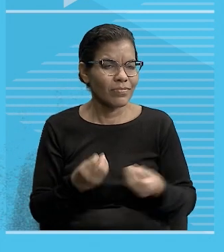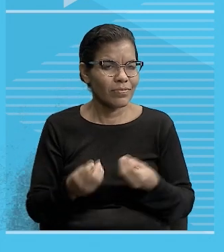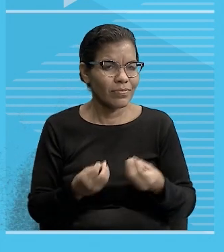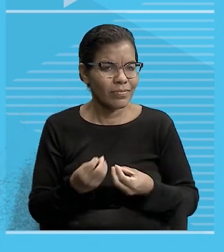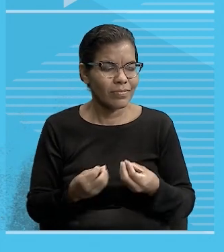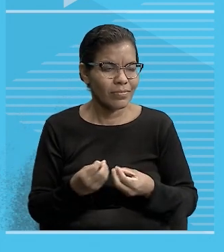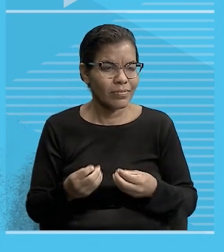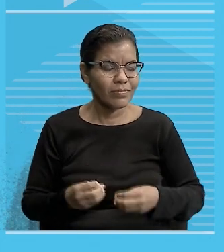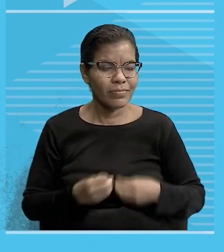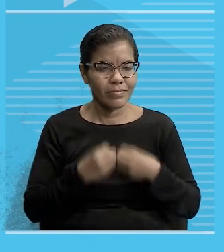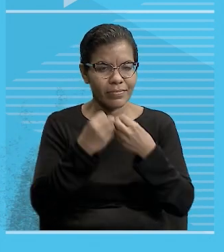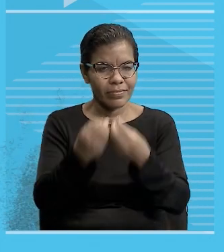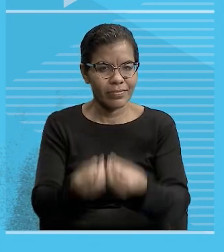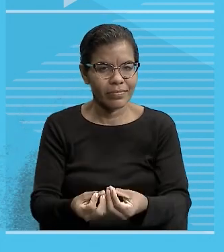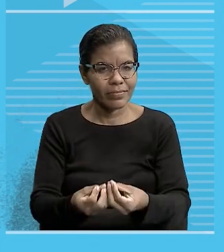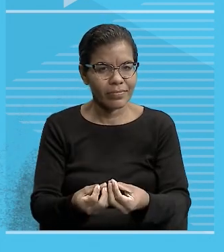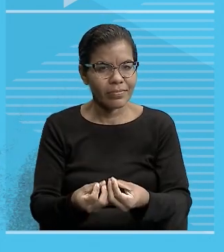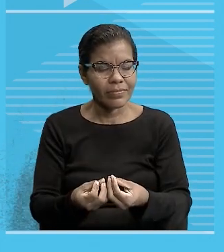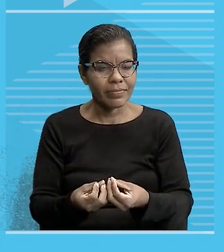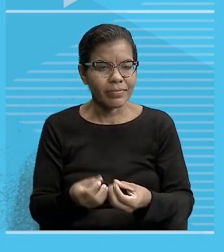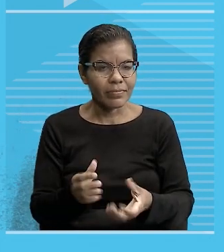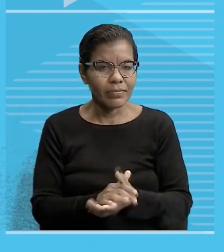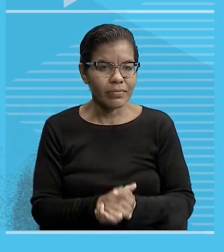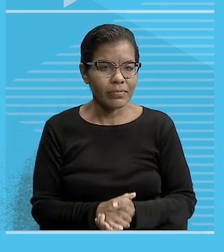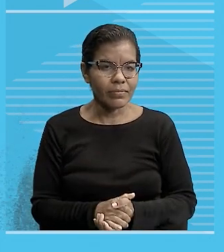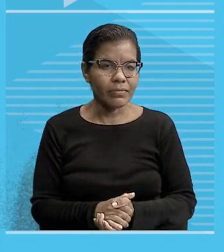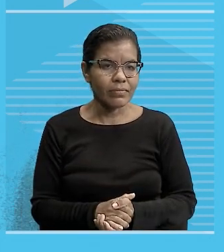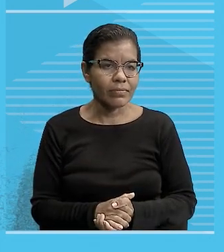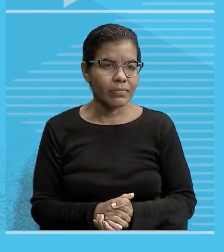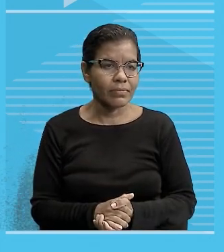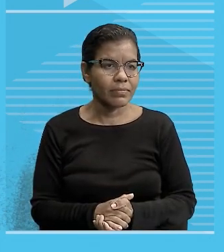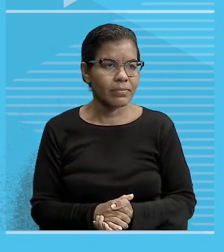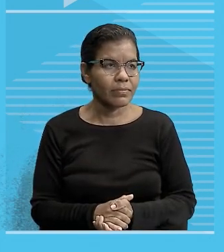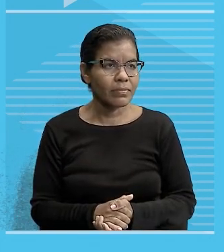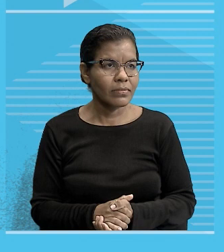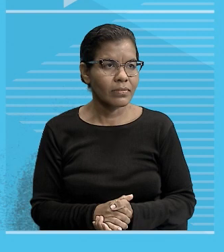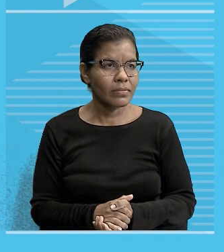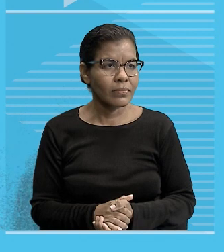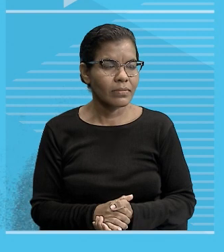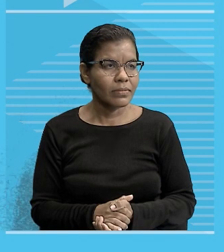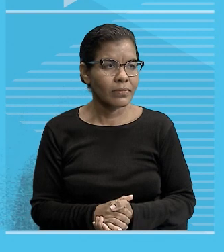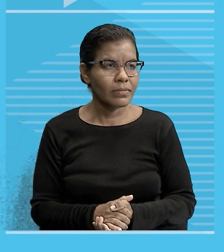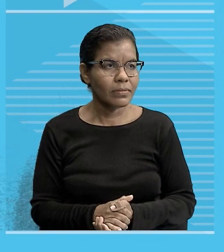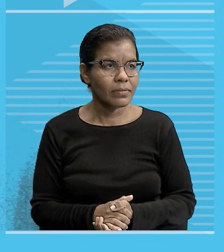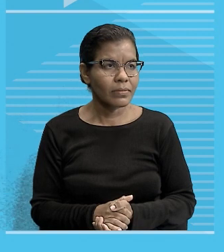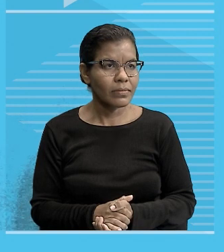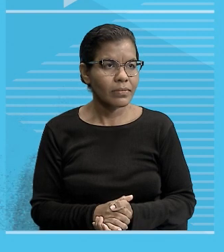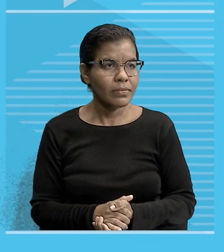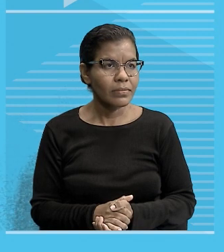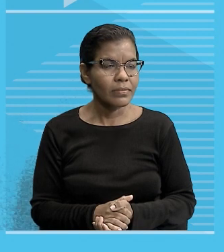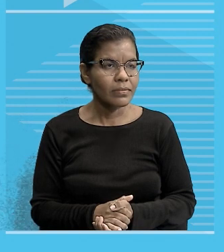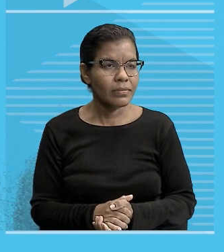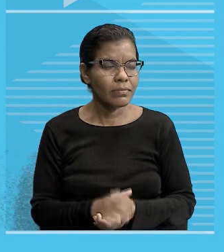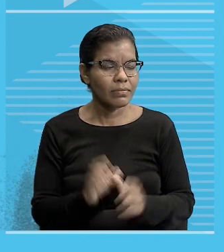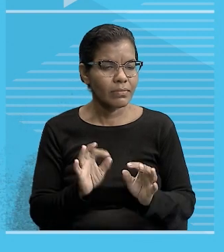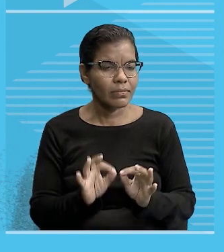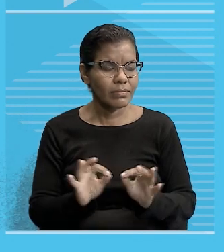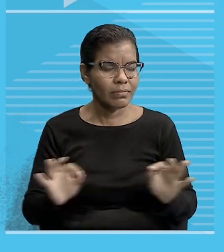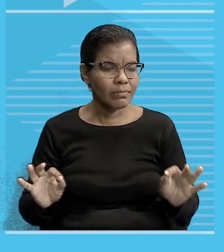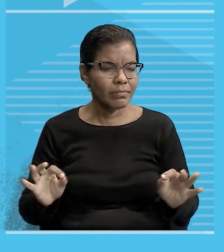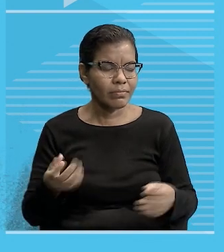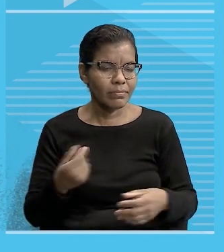estou colocando aqui para vocês olha só simples essa questão